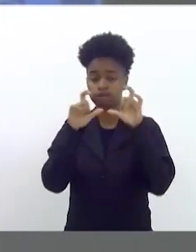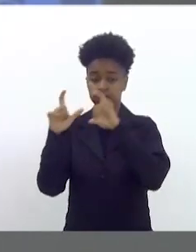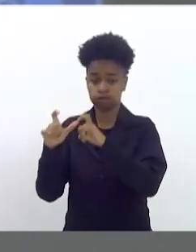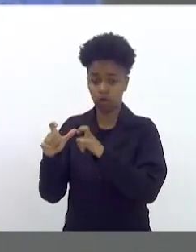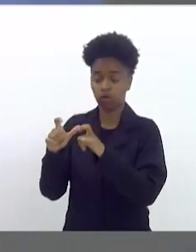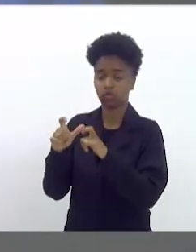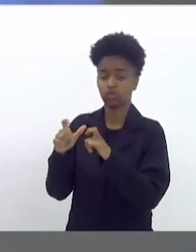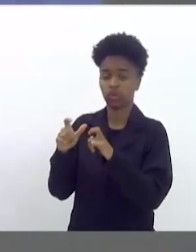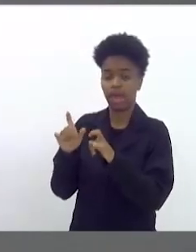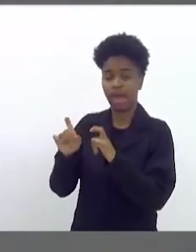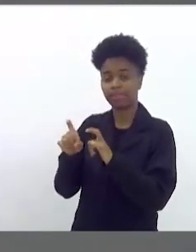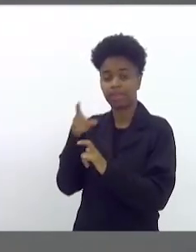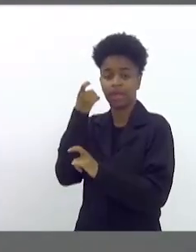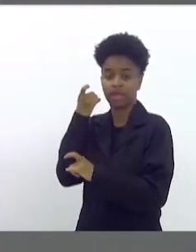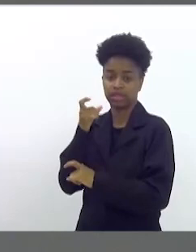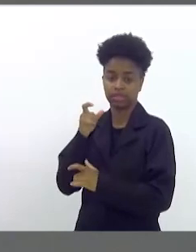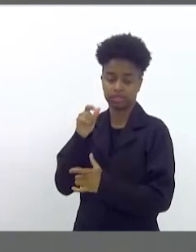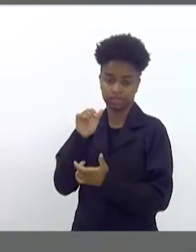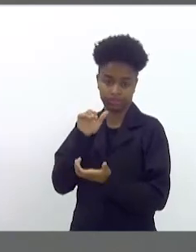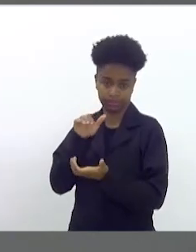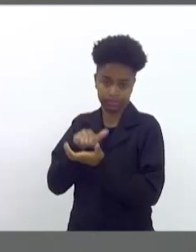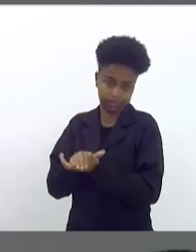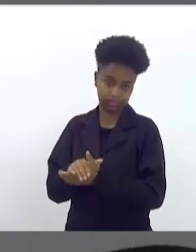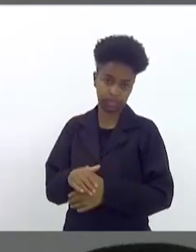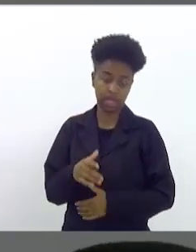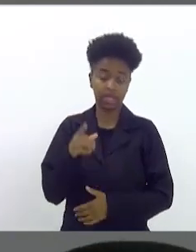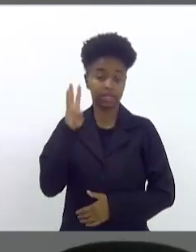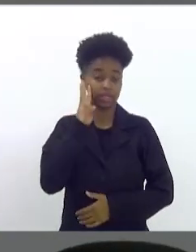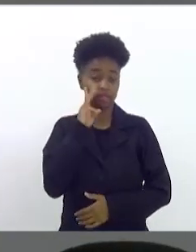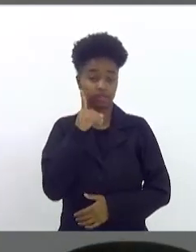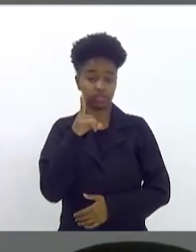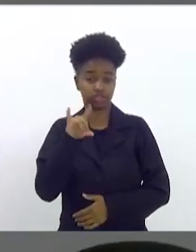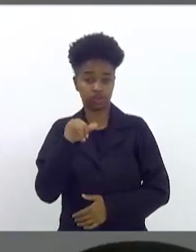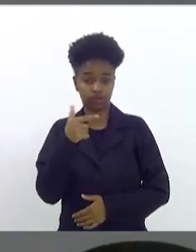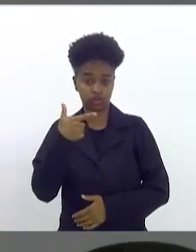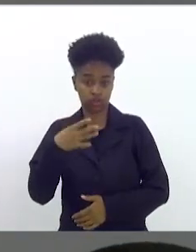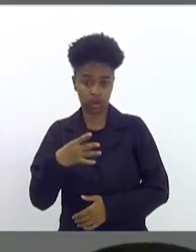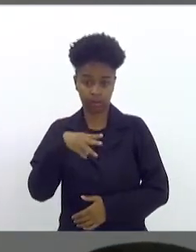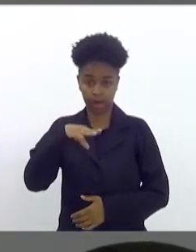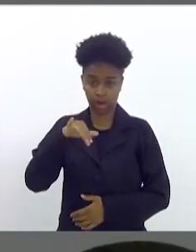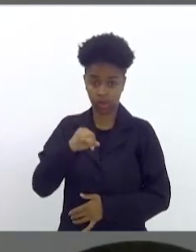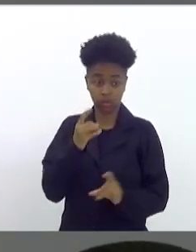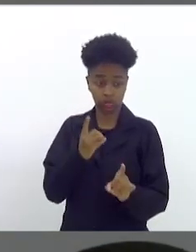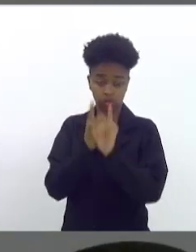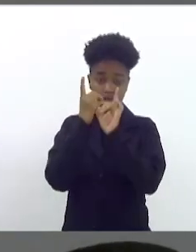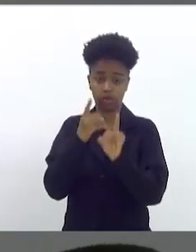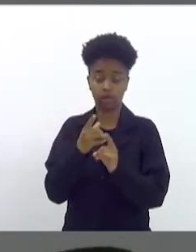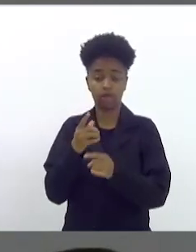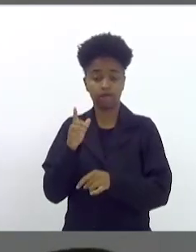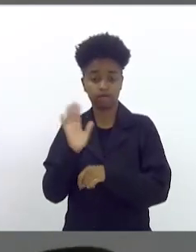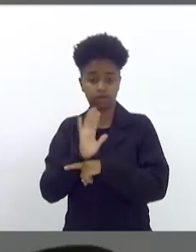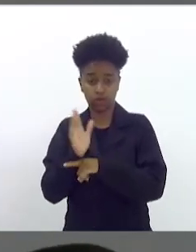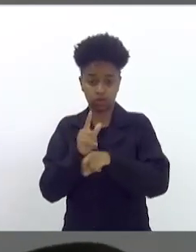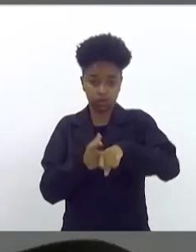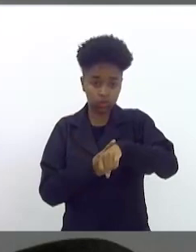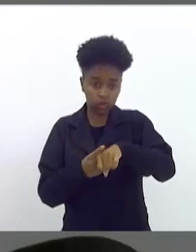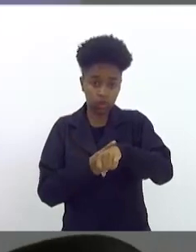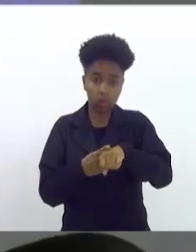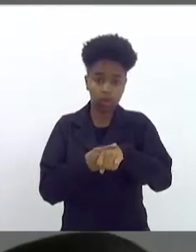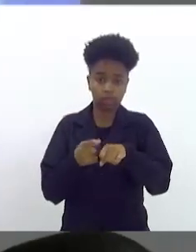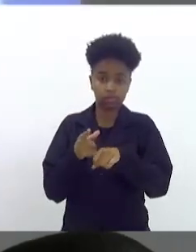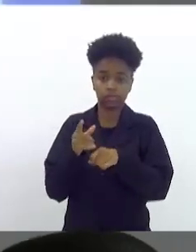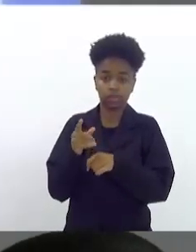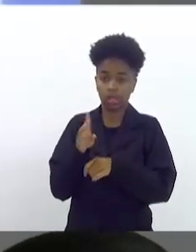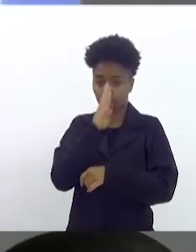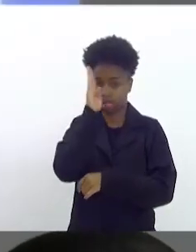da ex-companheira. Terça-feira, dia 24 de maio, descobriu que um vídeo dela nua e desacordada circulava na internet.